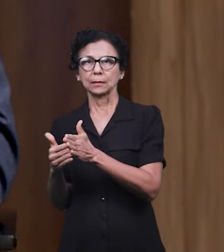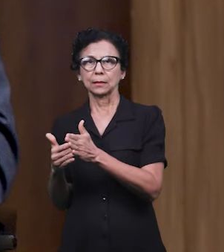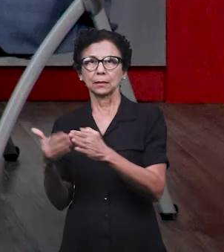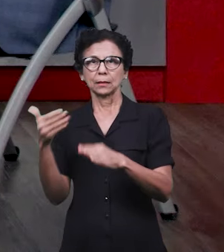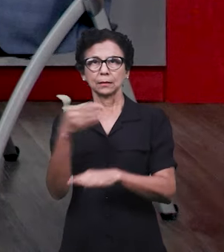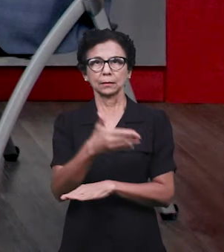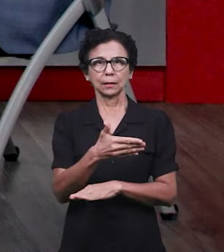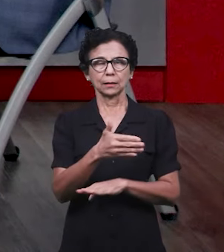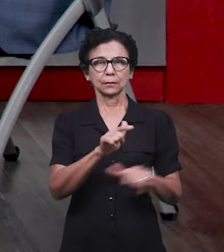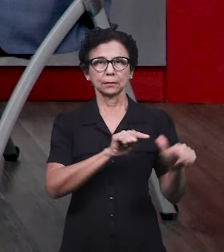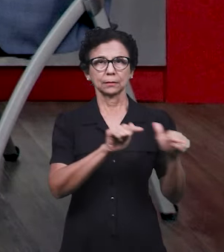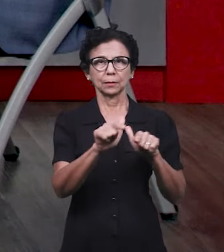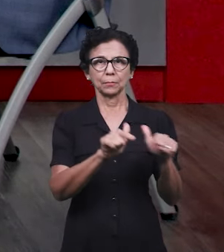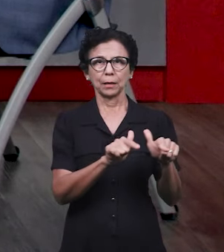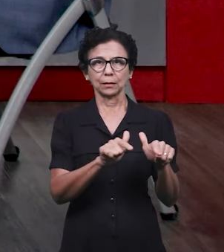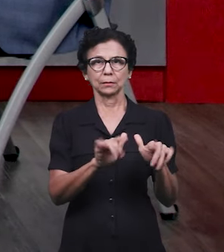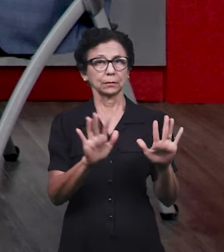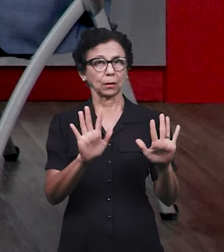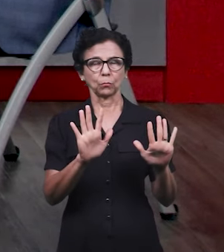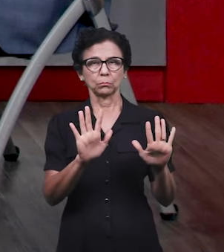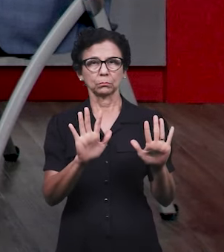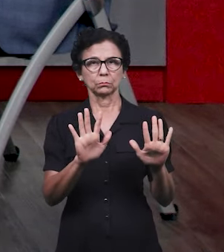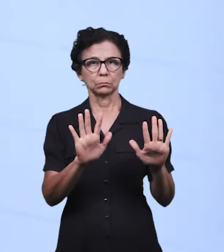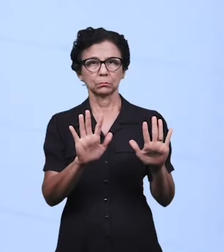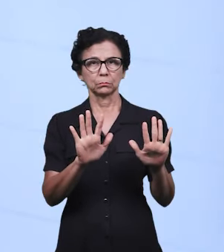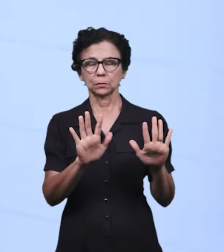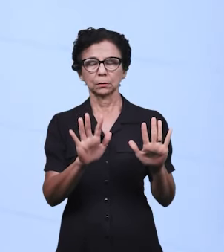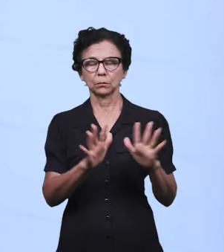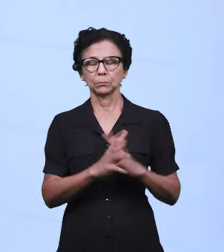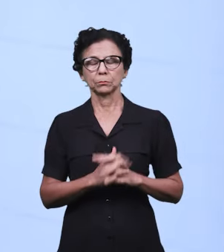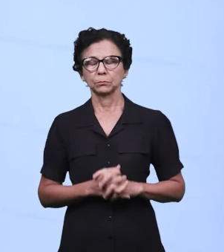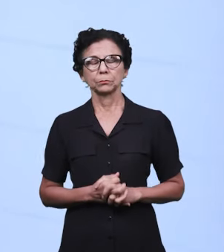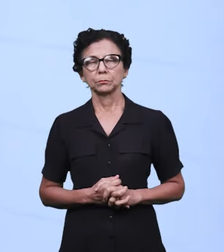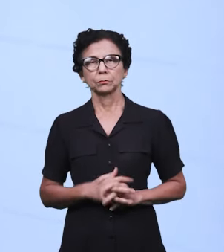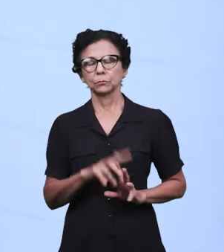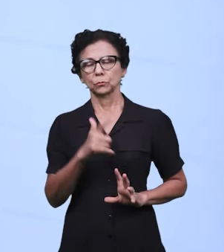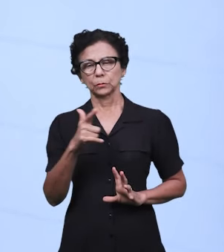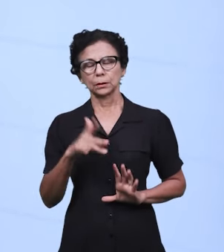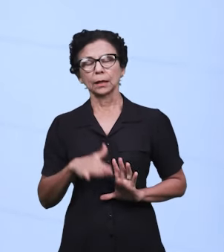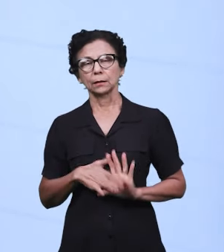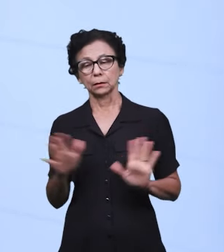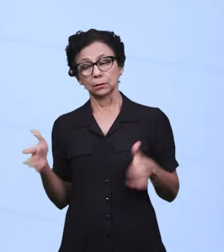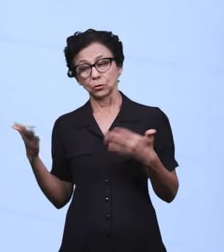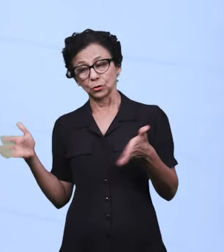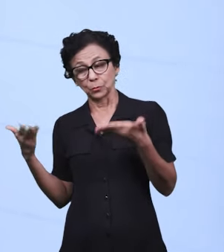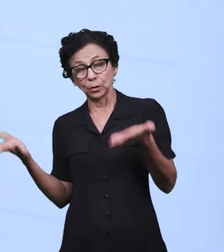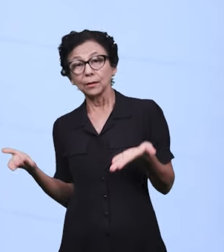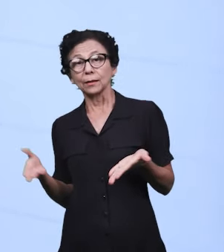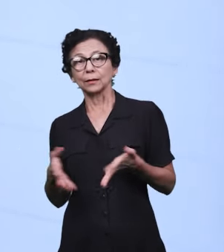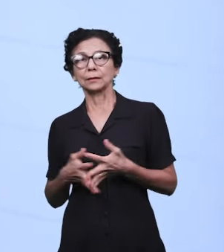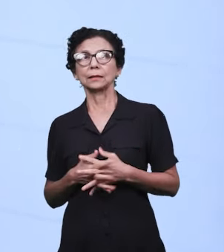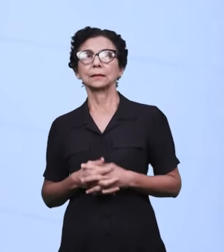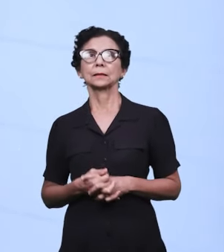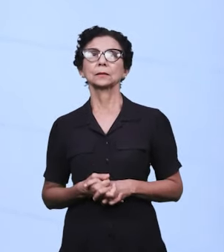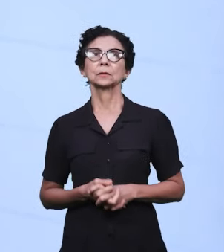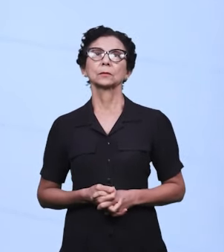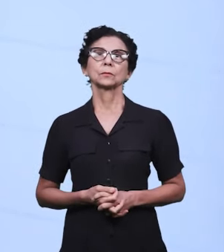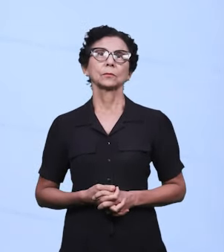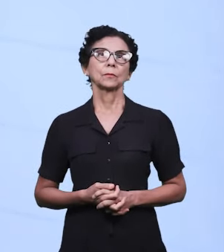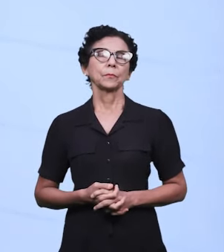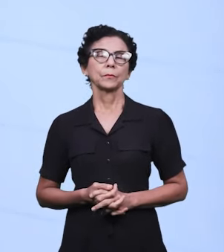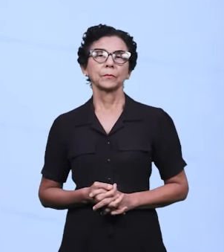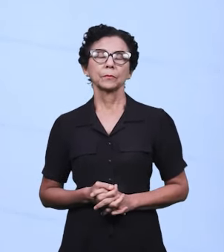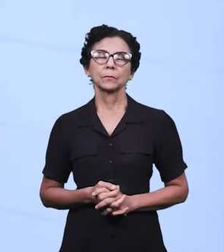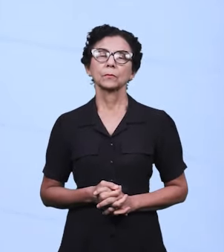Né? Não existe, pelo contrário. Né? Isso inclusive, é estimulado. Exatamente. Né? Inclusive, nós temos, né, e a gente vai estar